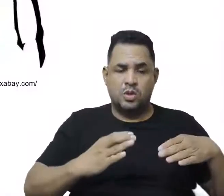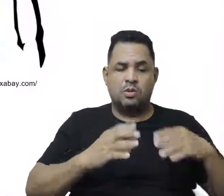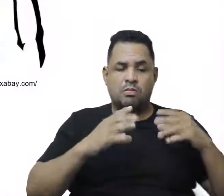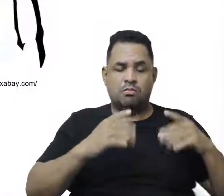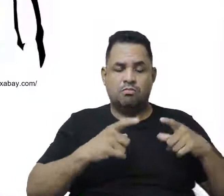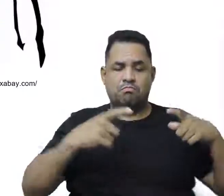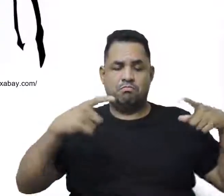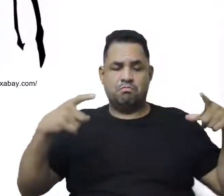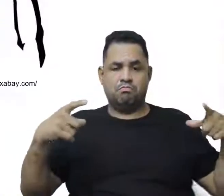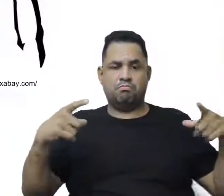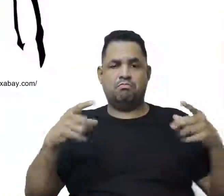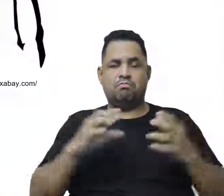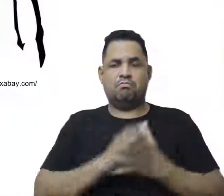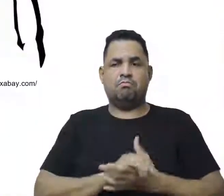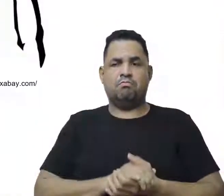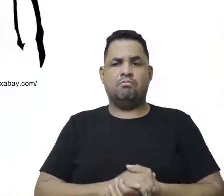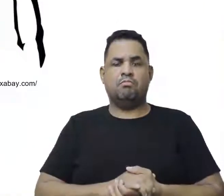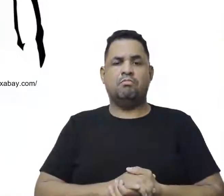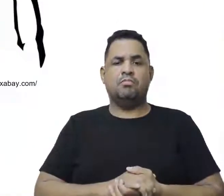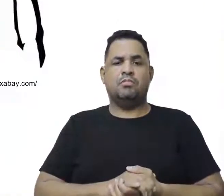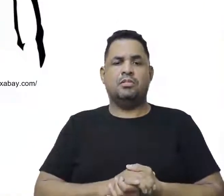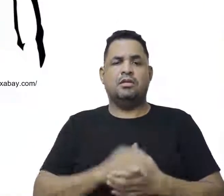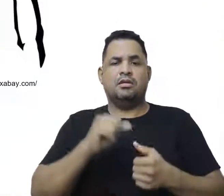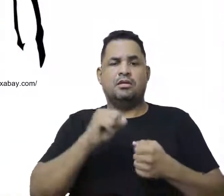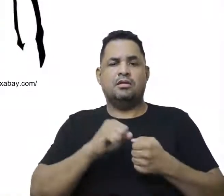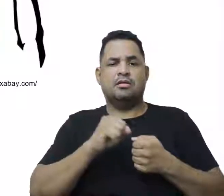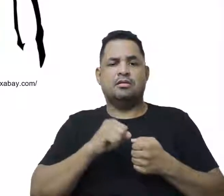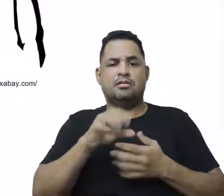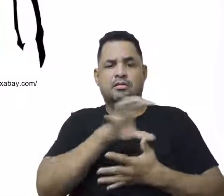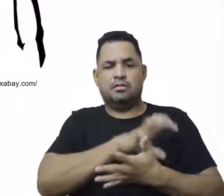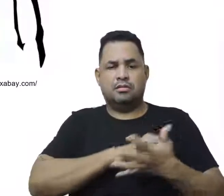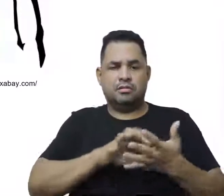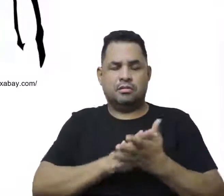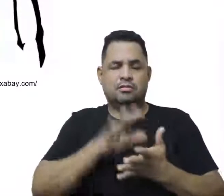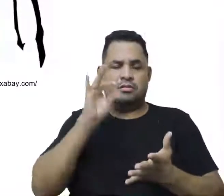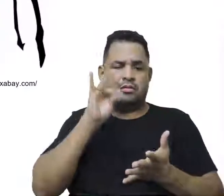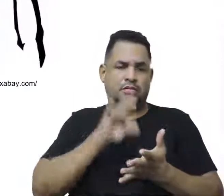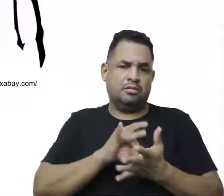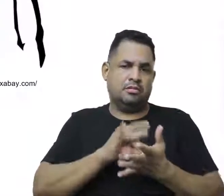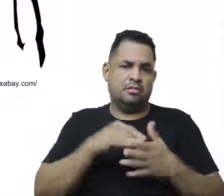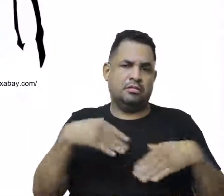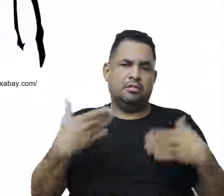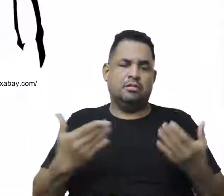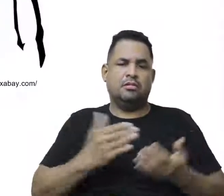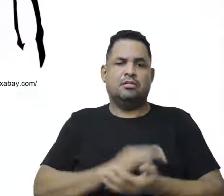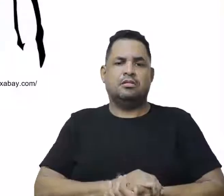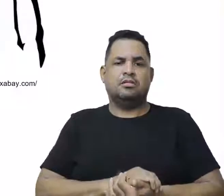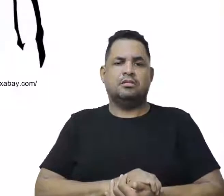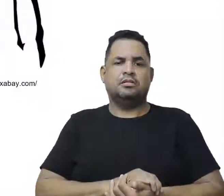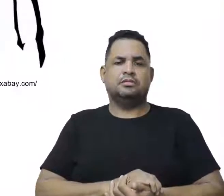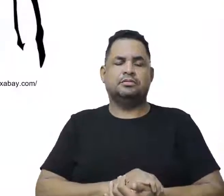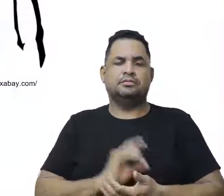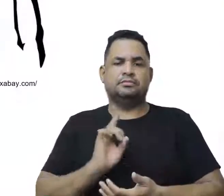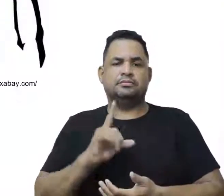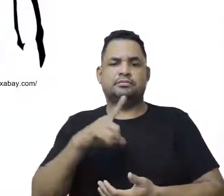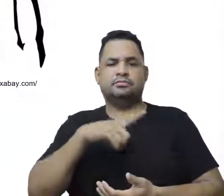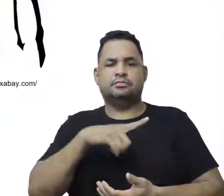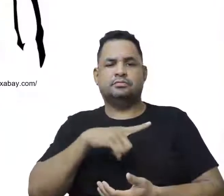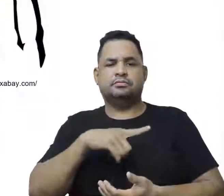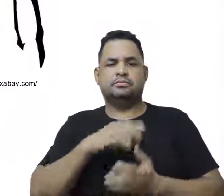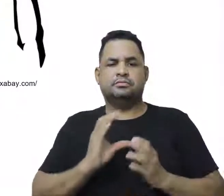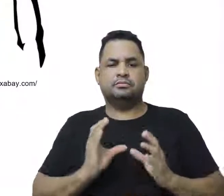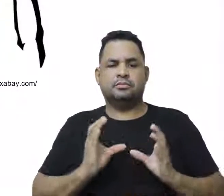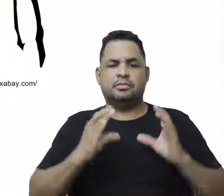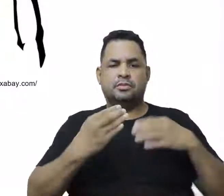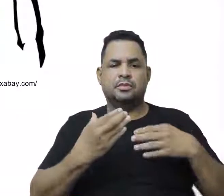é for aí e fizer a revolução de Fato né só haverá uma mudança se